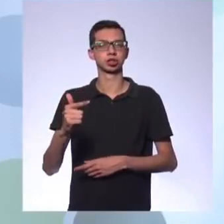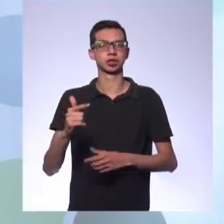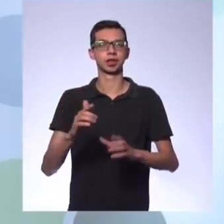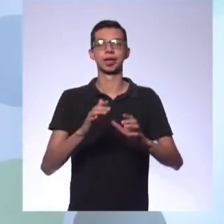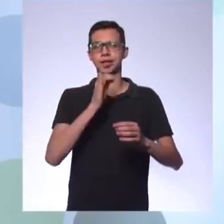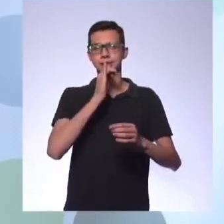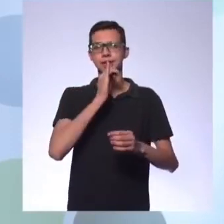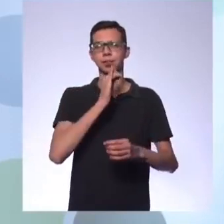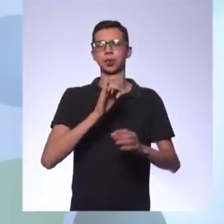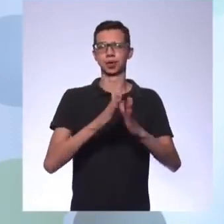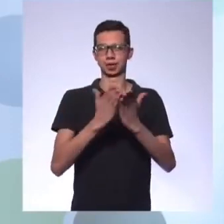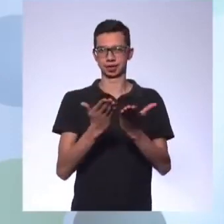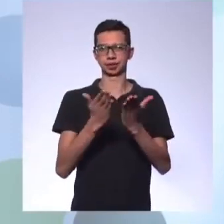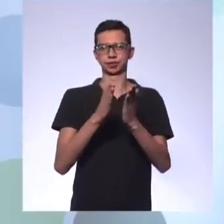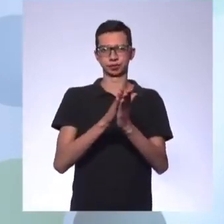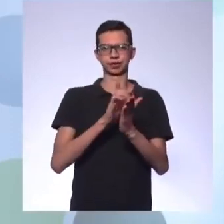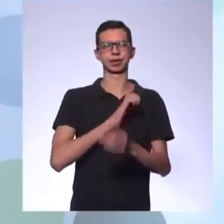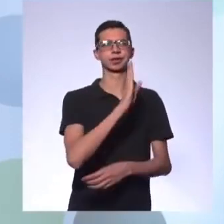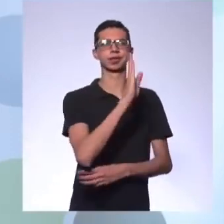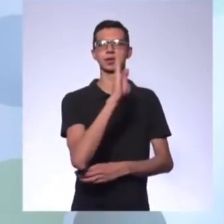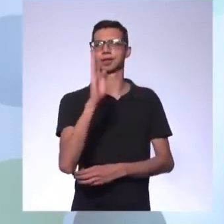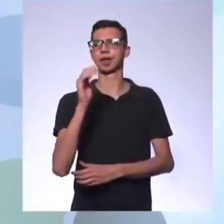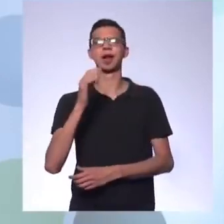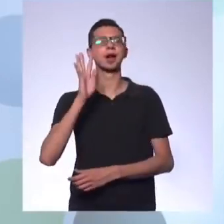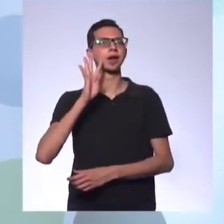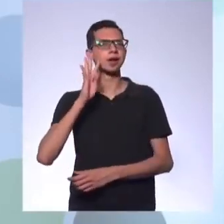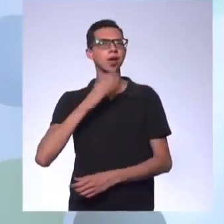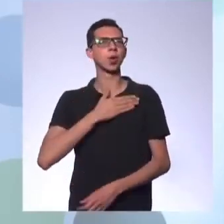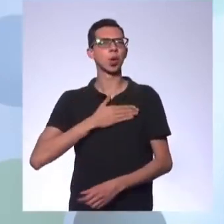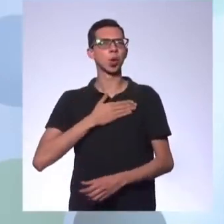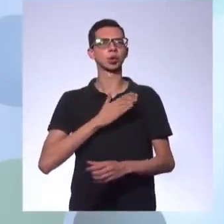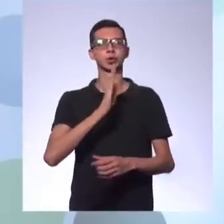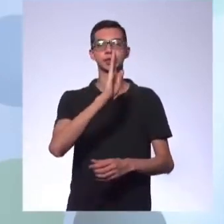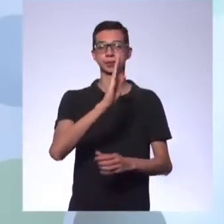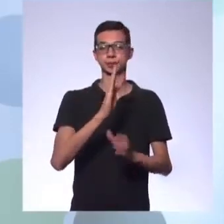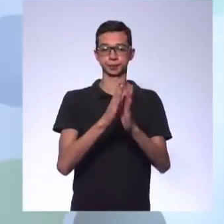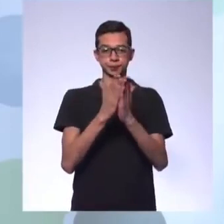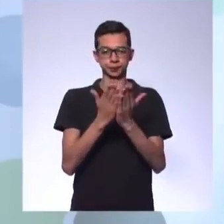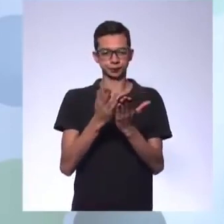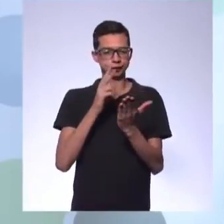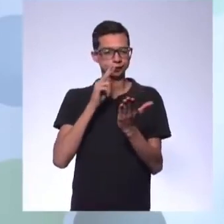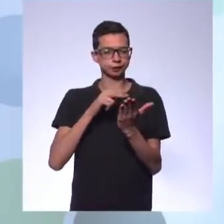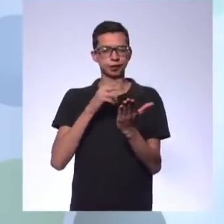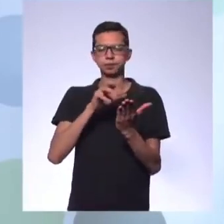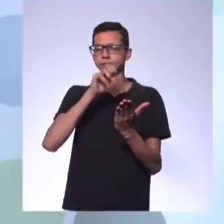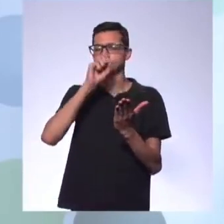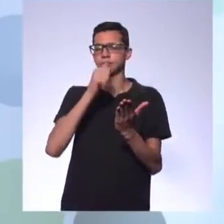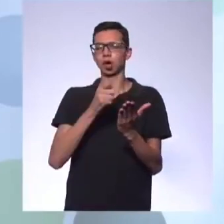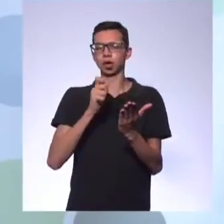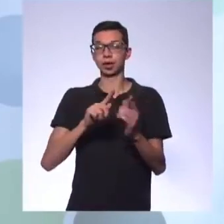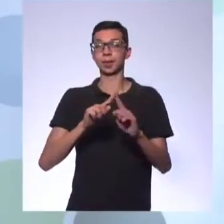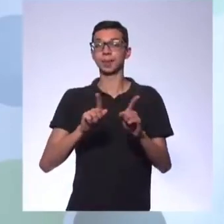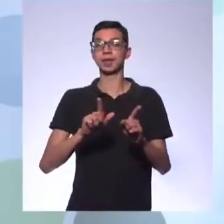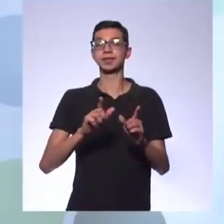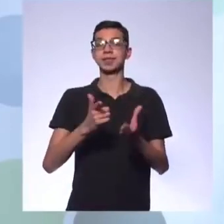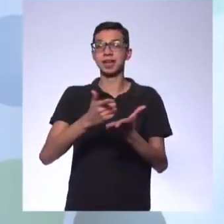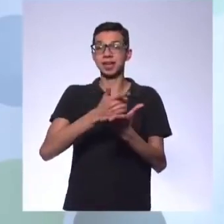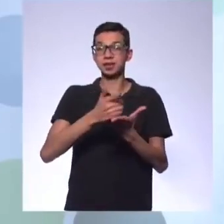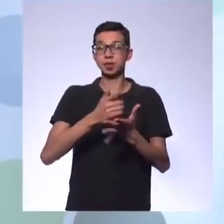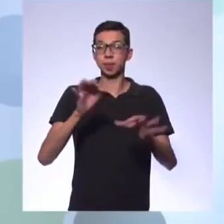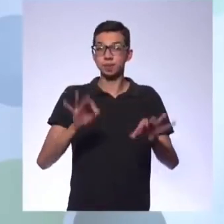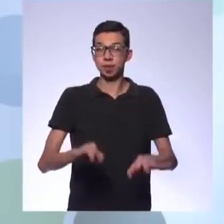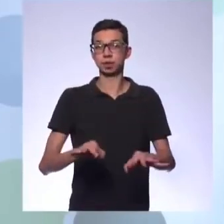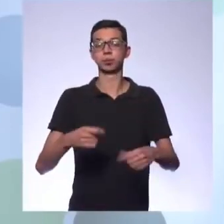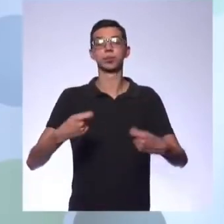mim, é algo muito sagrado. Eu adoro um livro na prateleira, eu gosto de pegar, mexer, o cheiro do livro. Mas o livro só é livro se tiver o leitor. E você só